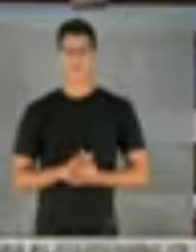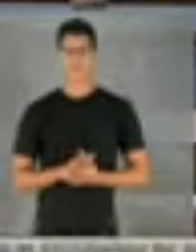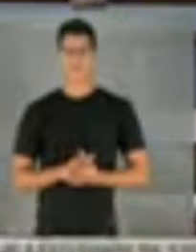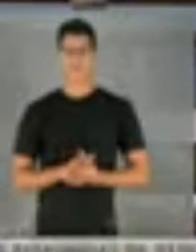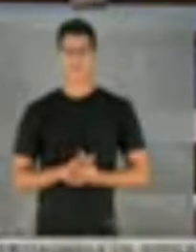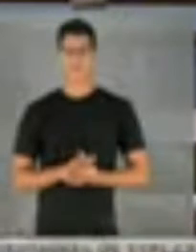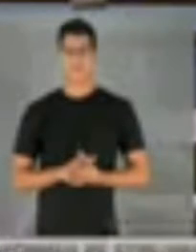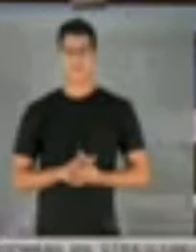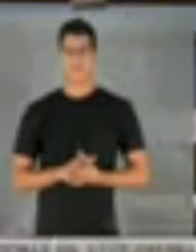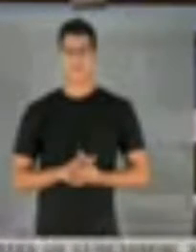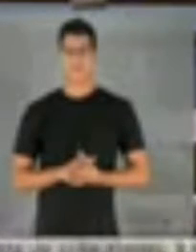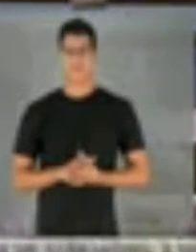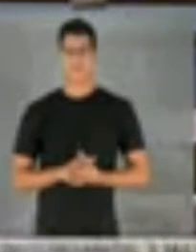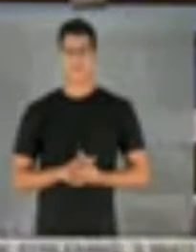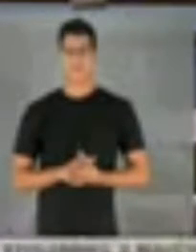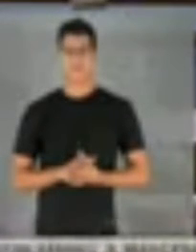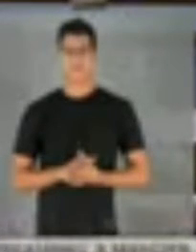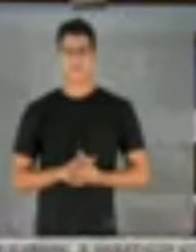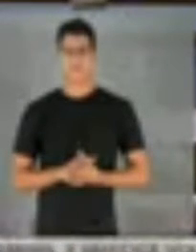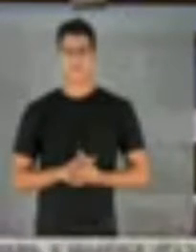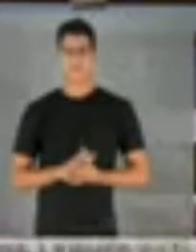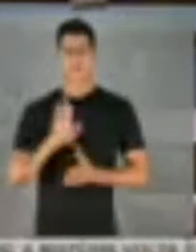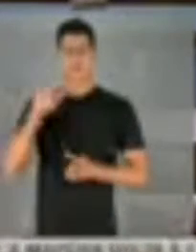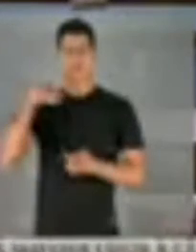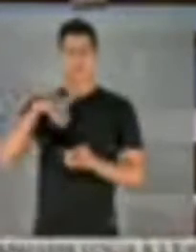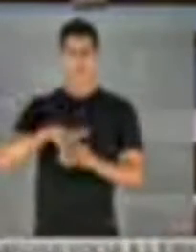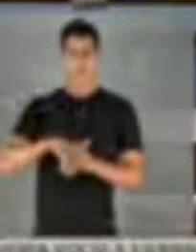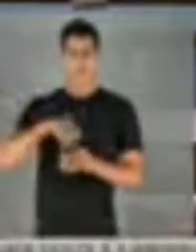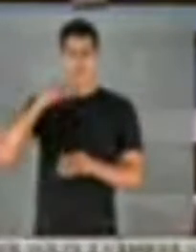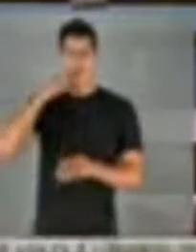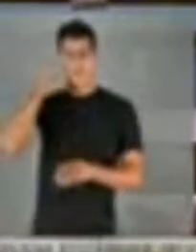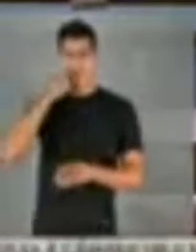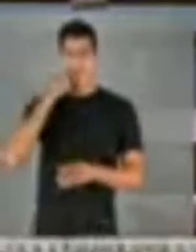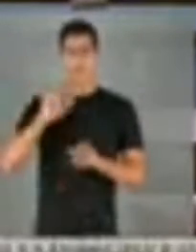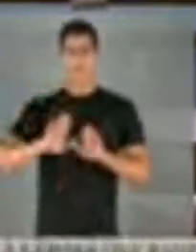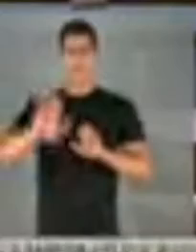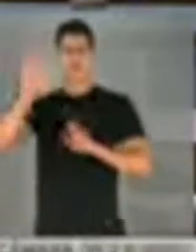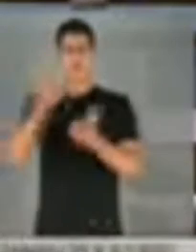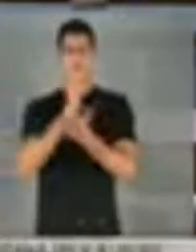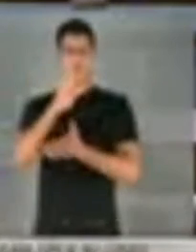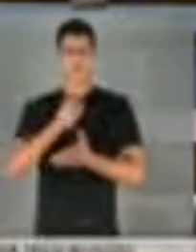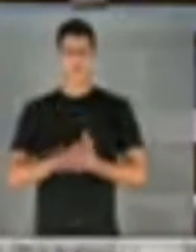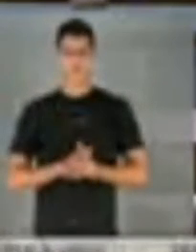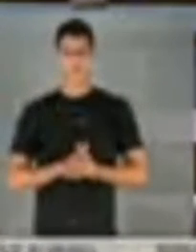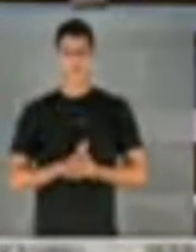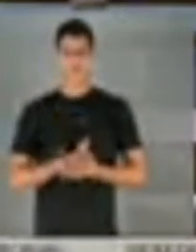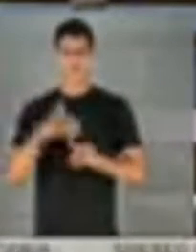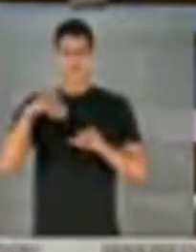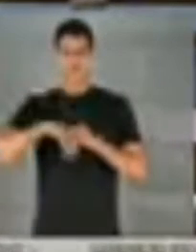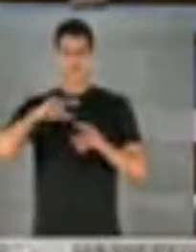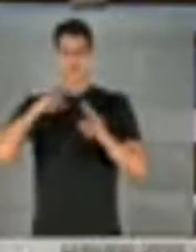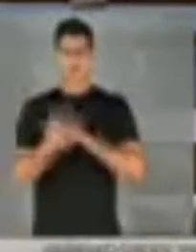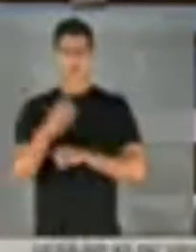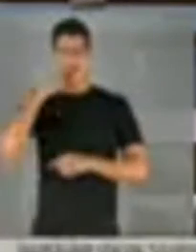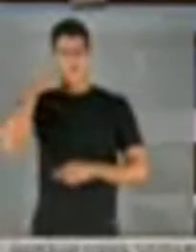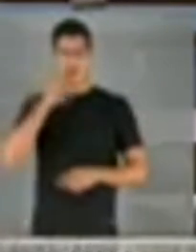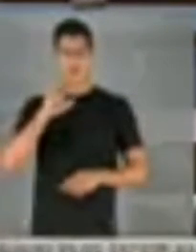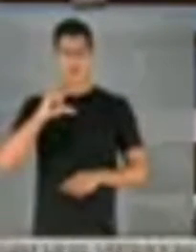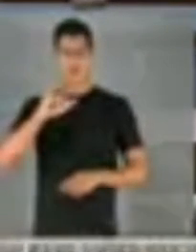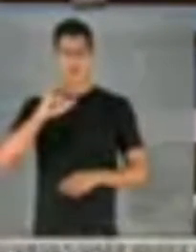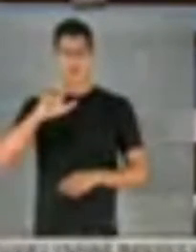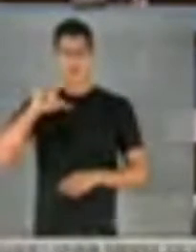do Arthur Weigarten. Em votação, os que aprovam permanecem como estão. Aprovado. Com o voto contrário do senador Ciro.